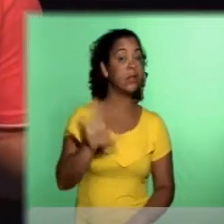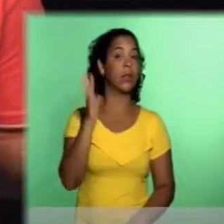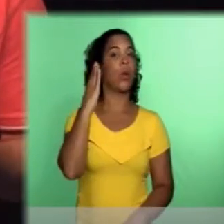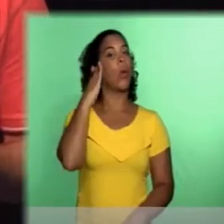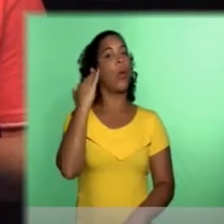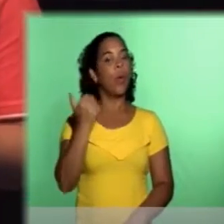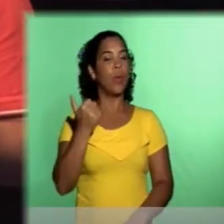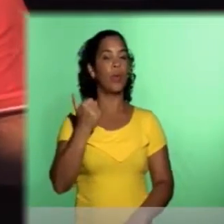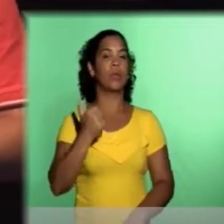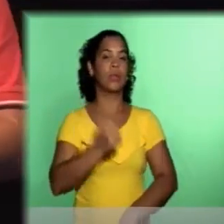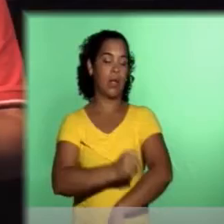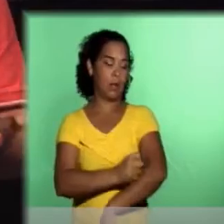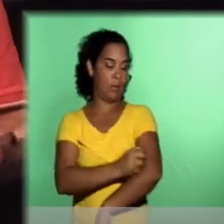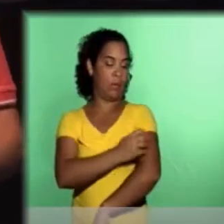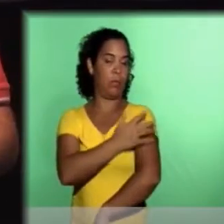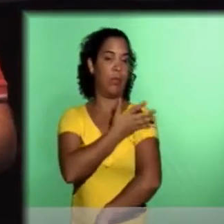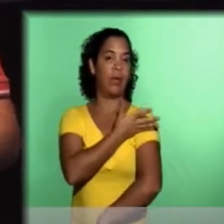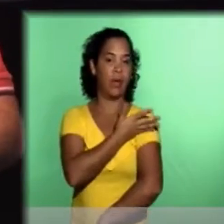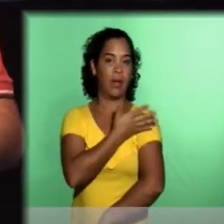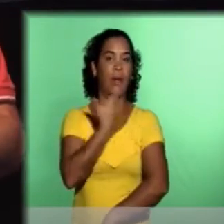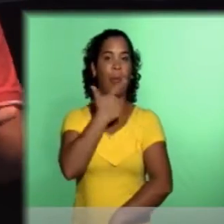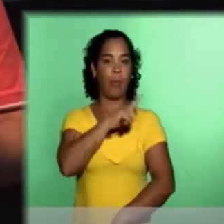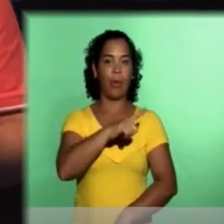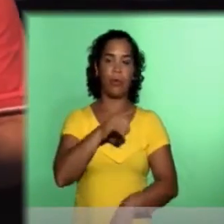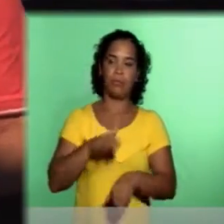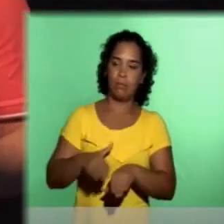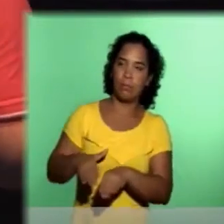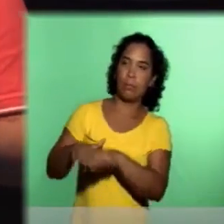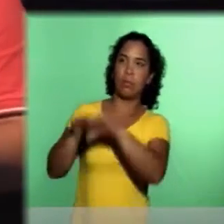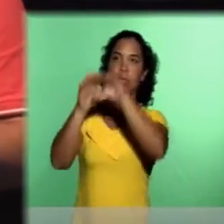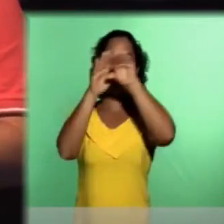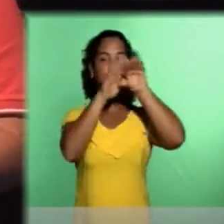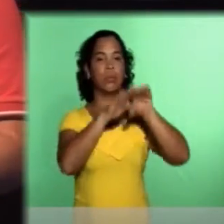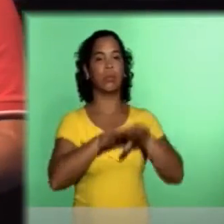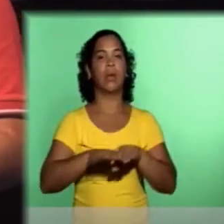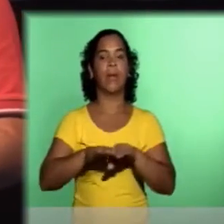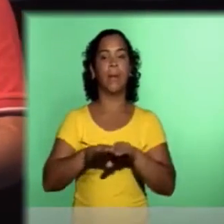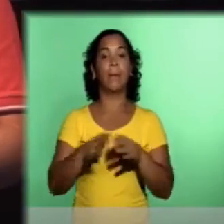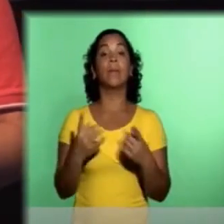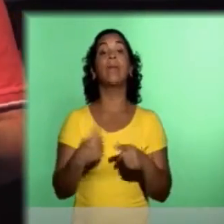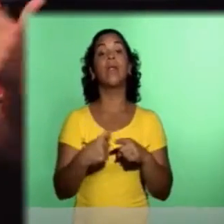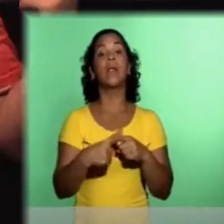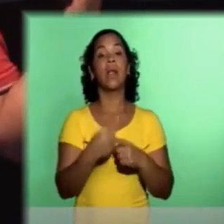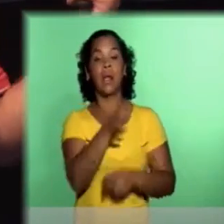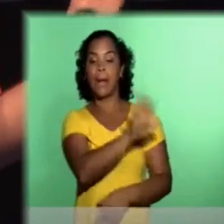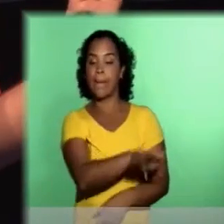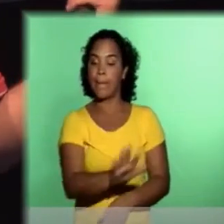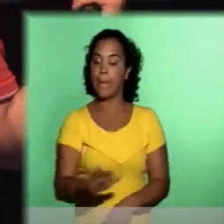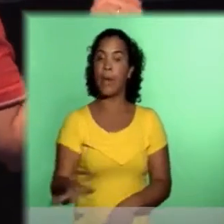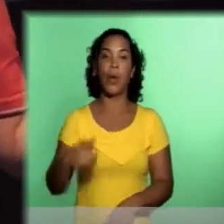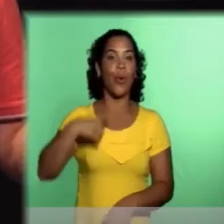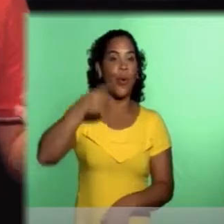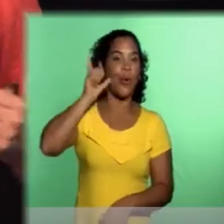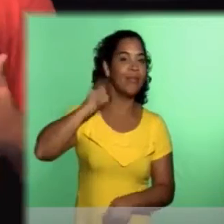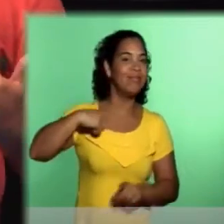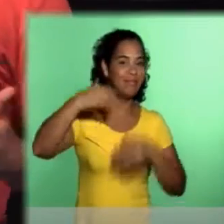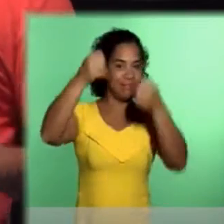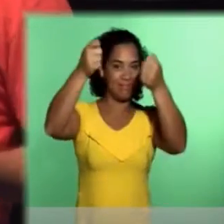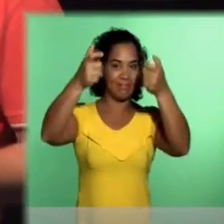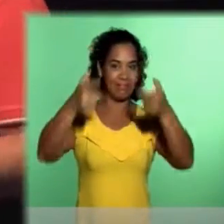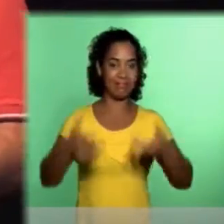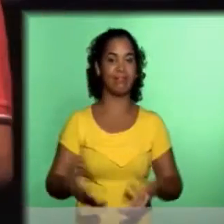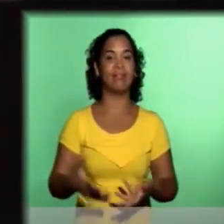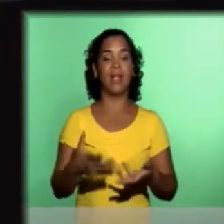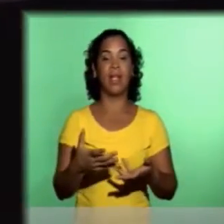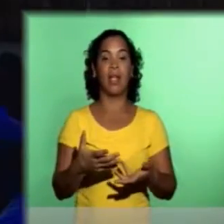ensino fundamental, o que é bastante discutível, porque muitas crianças, como colocou ontem o Unicef aqui, muitas